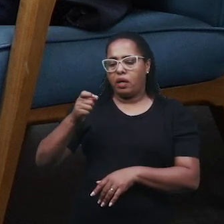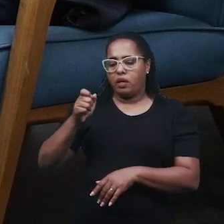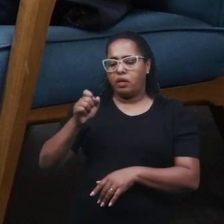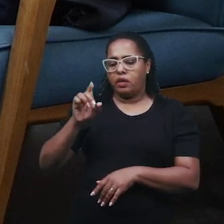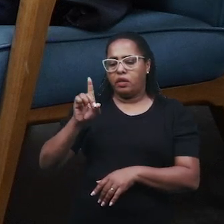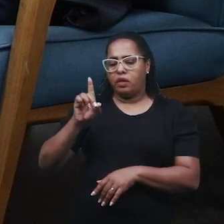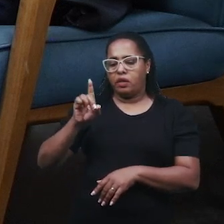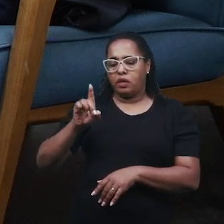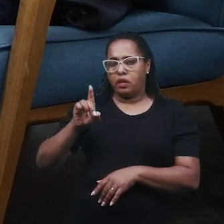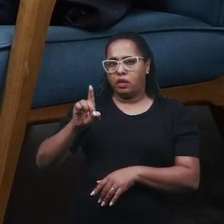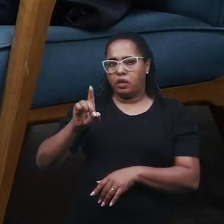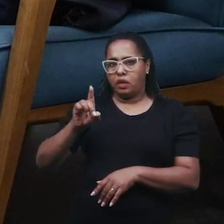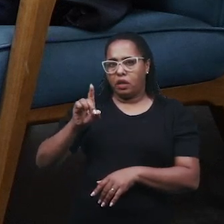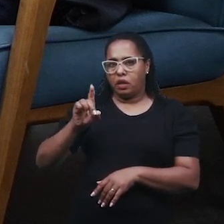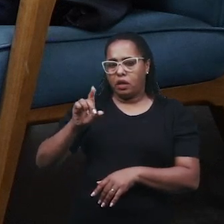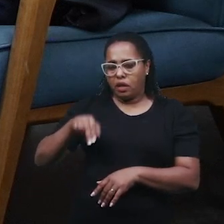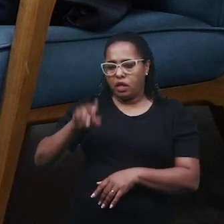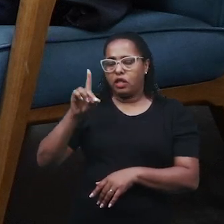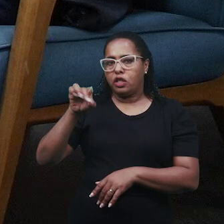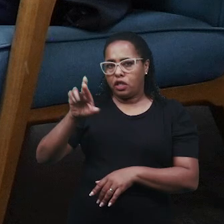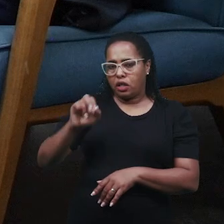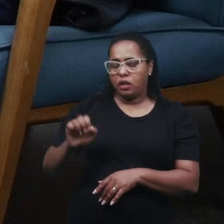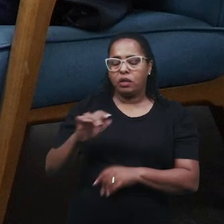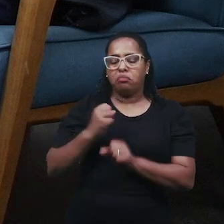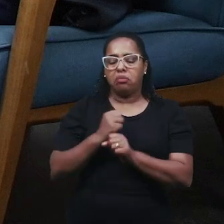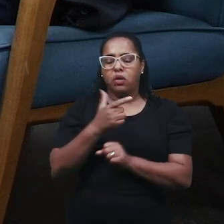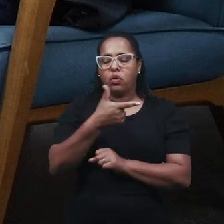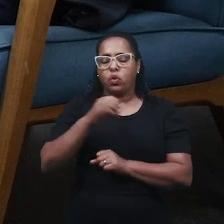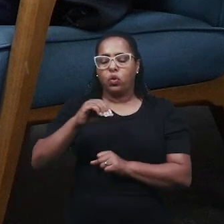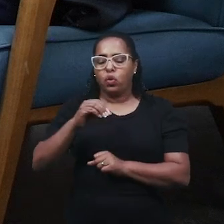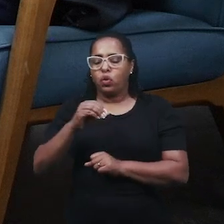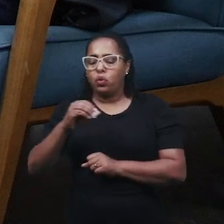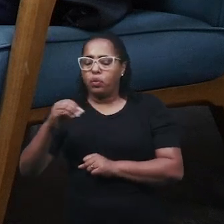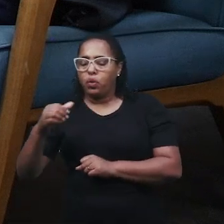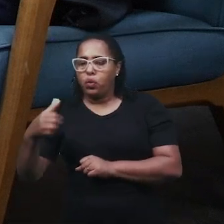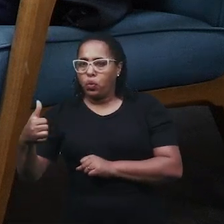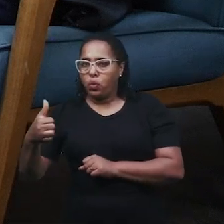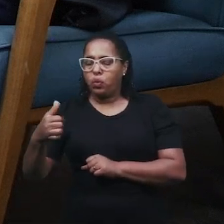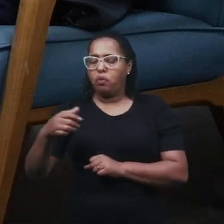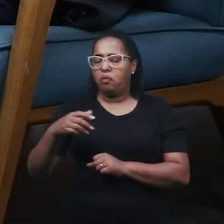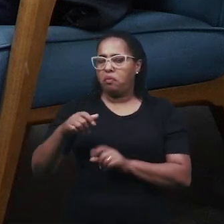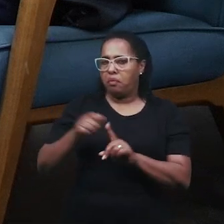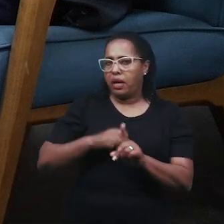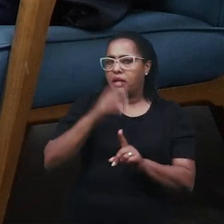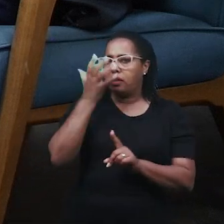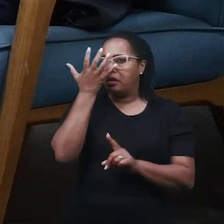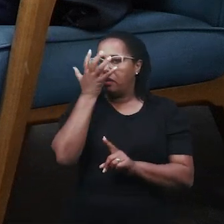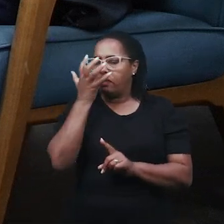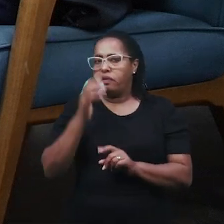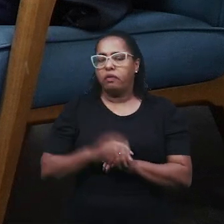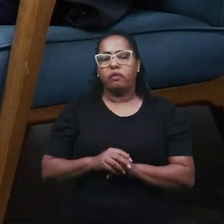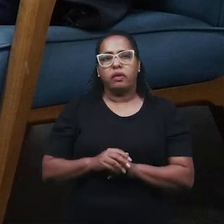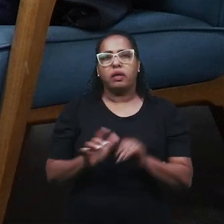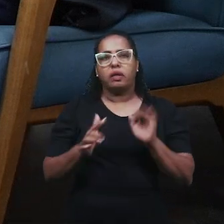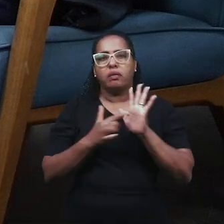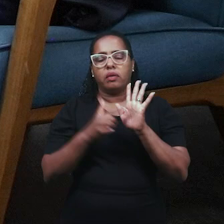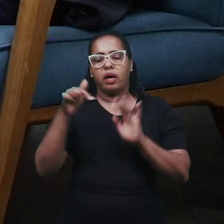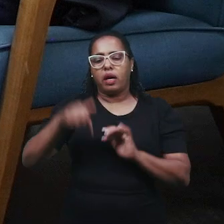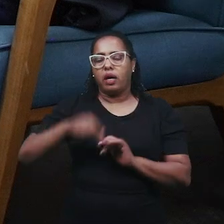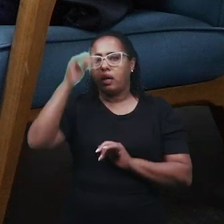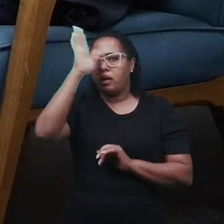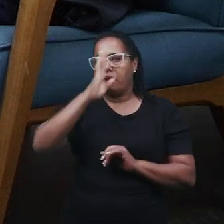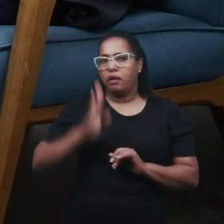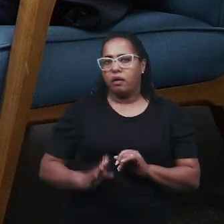e quando nós viemos em 2001, era início do ano, em fevereiro de 2001, nós pousamos aqui no